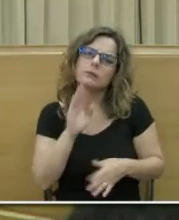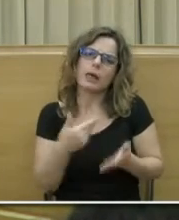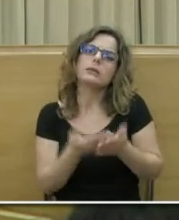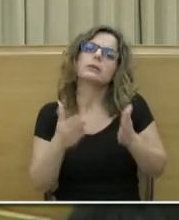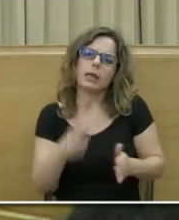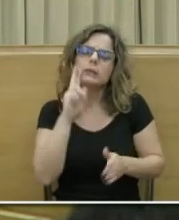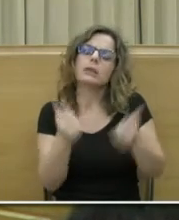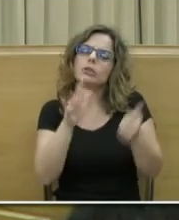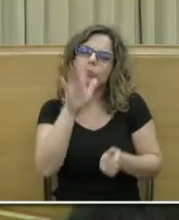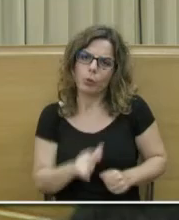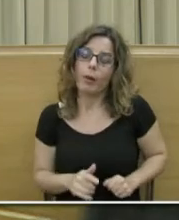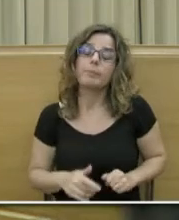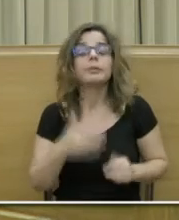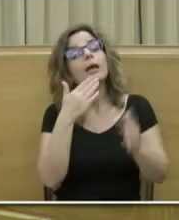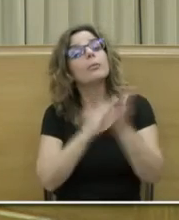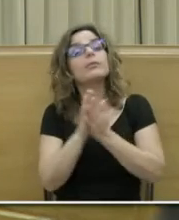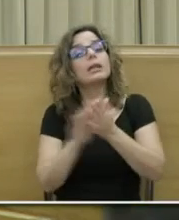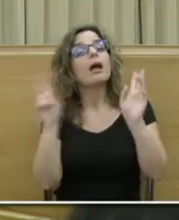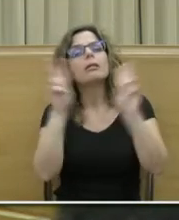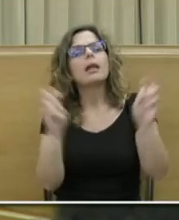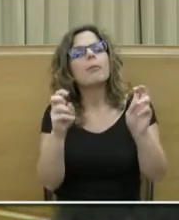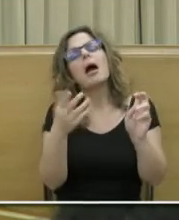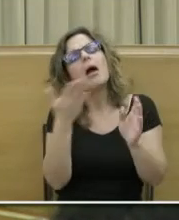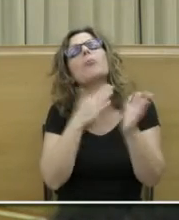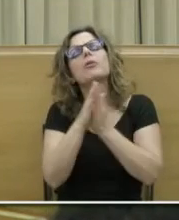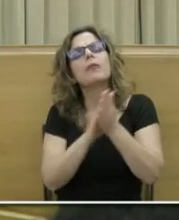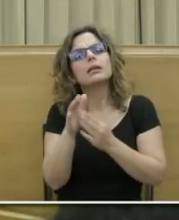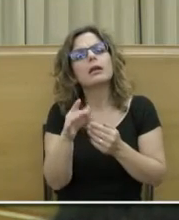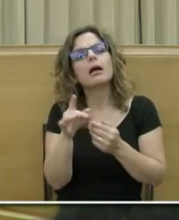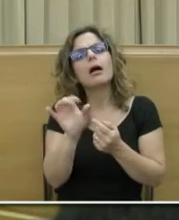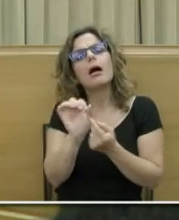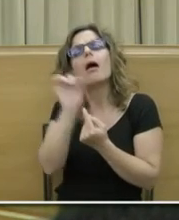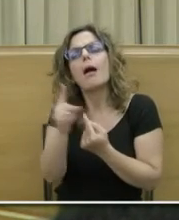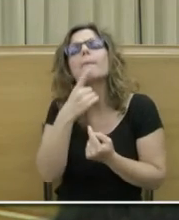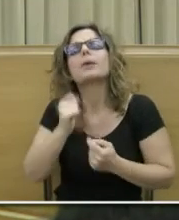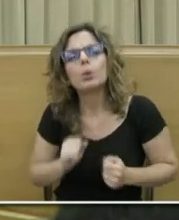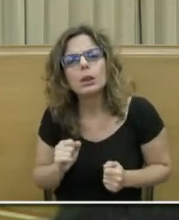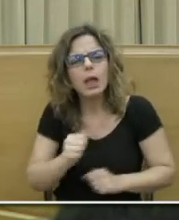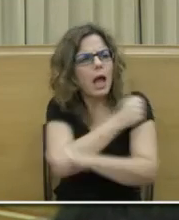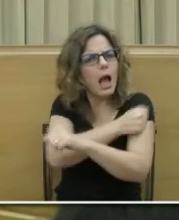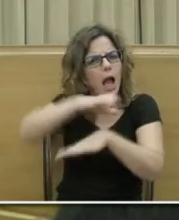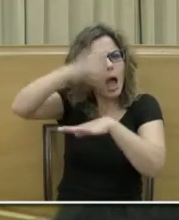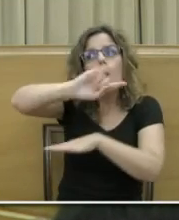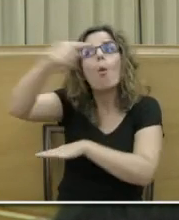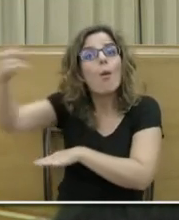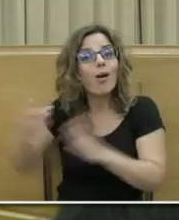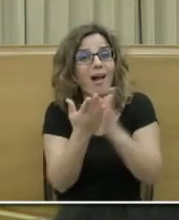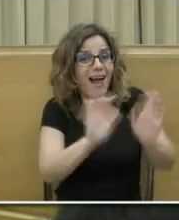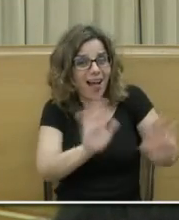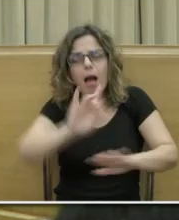Lisboa. Aproveitava a questão, o tema, para perguntar se, relativamente aos outros edifícios, qual é o ponto de situação da